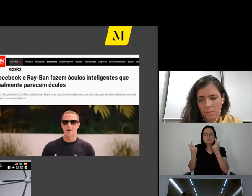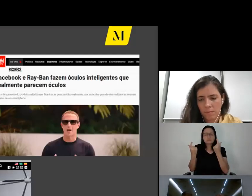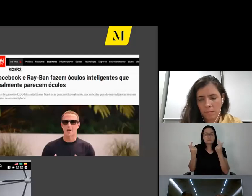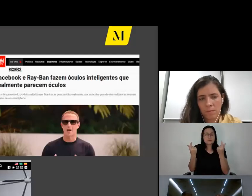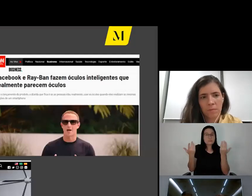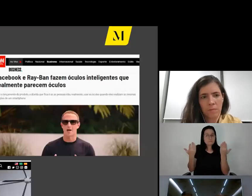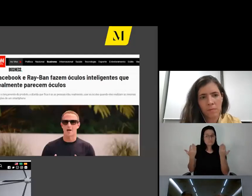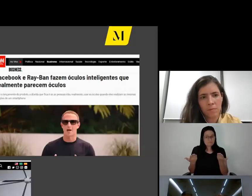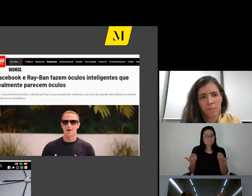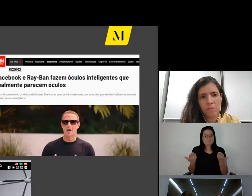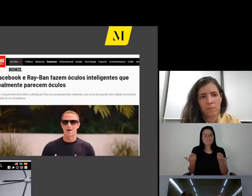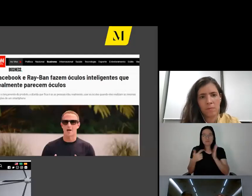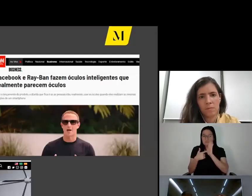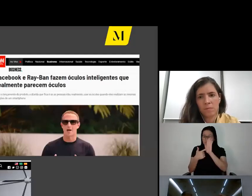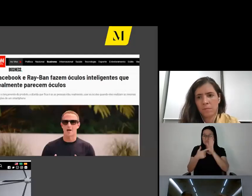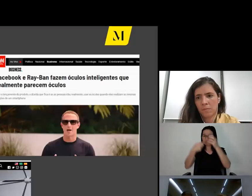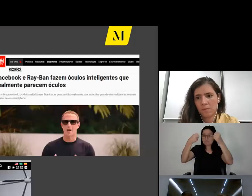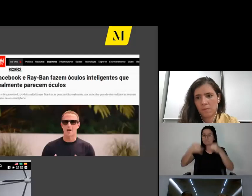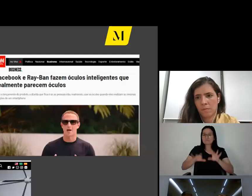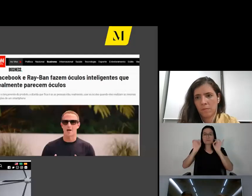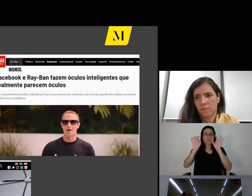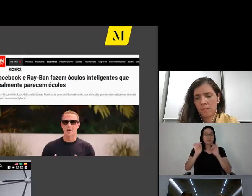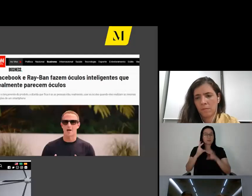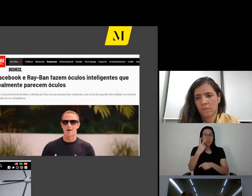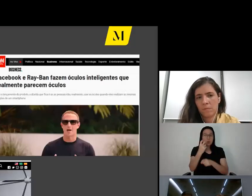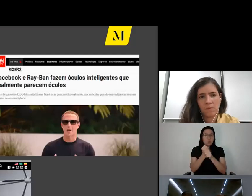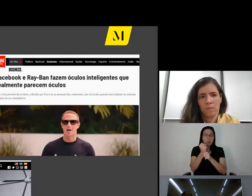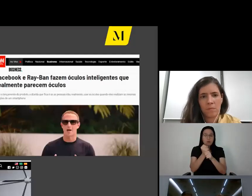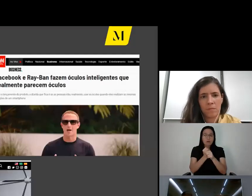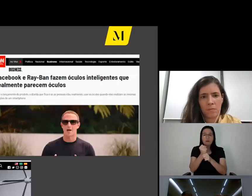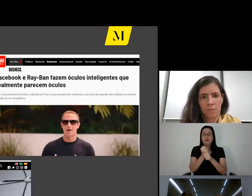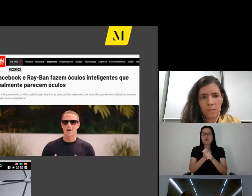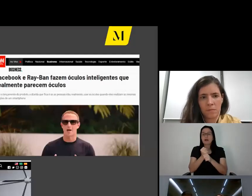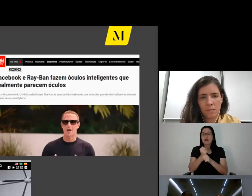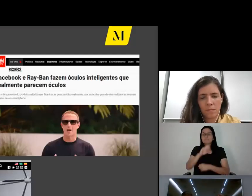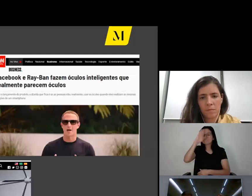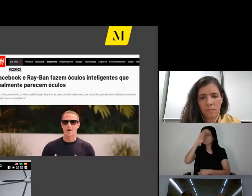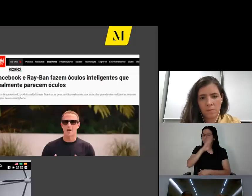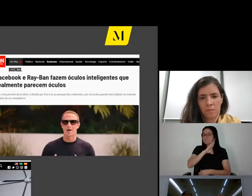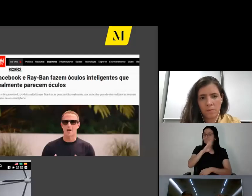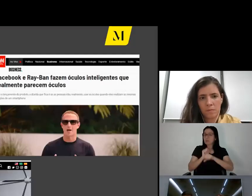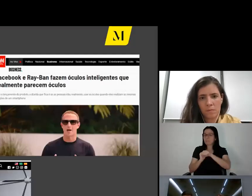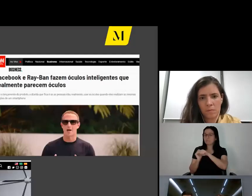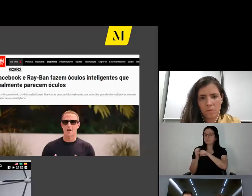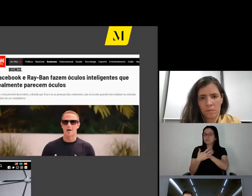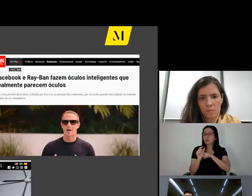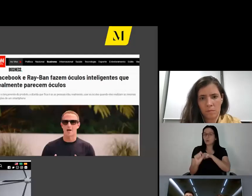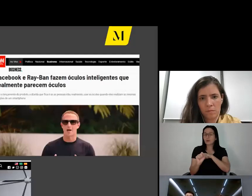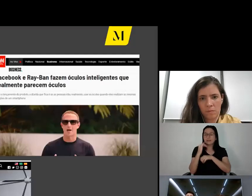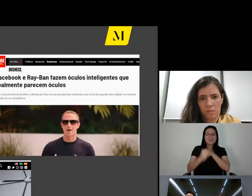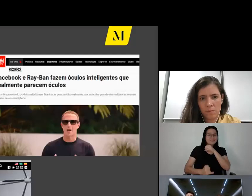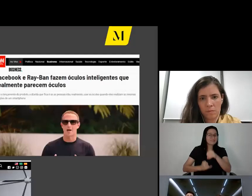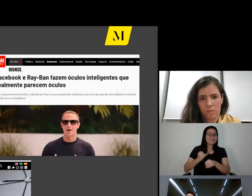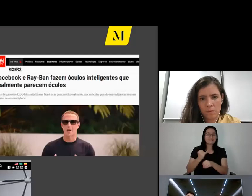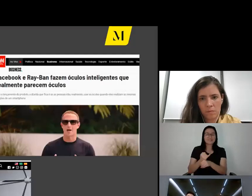fazer até um pouco clichê, mas os últimos 2 anos, especialmente com o advento da pandemia, a internet ela está presente em